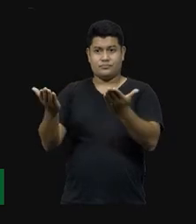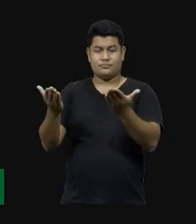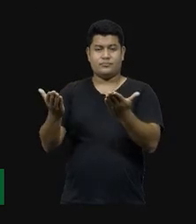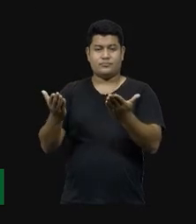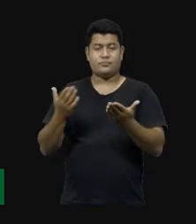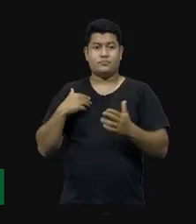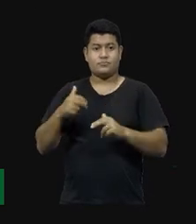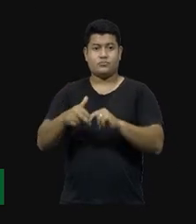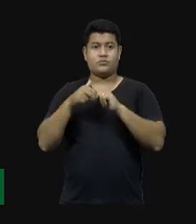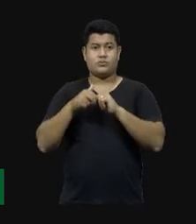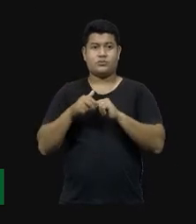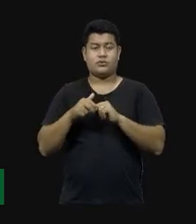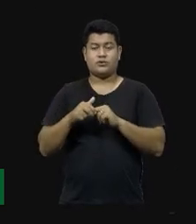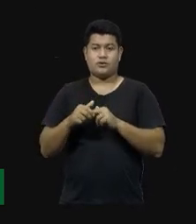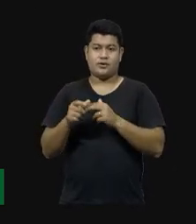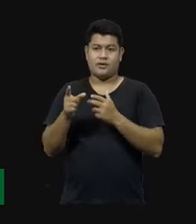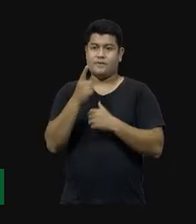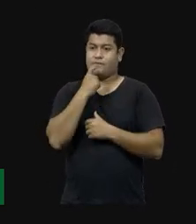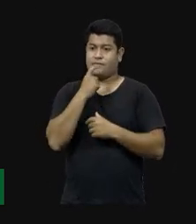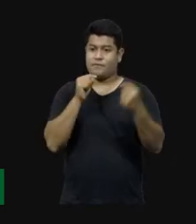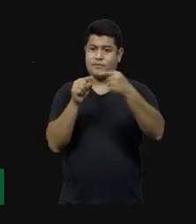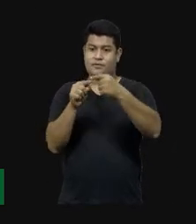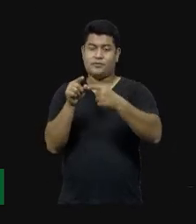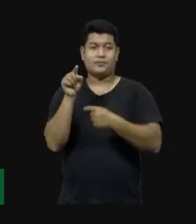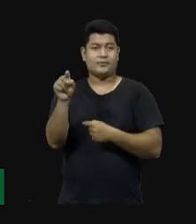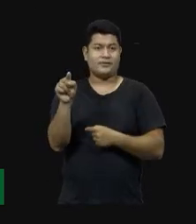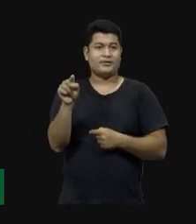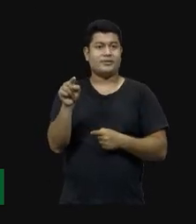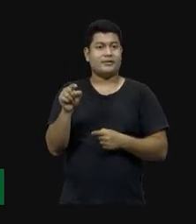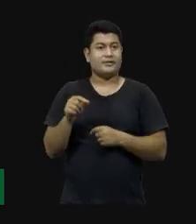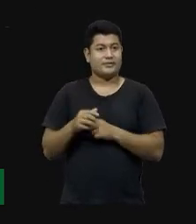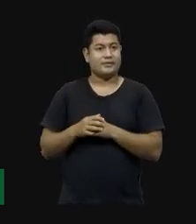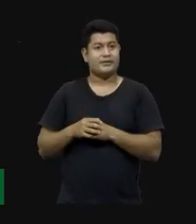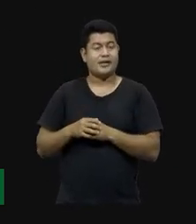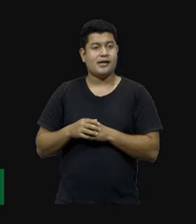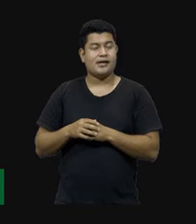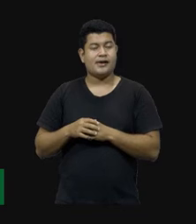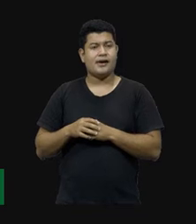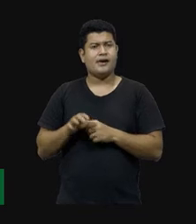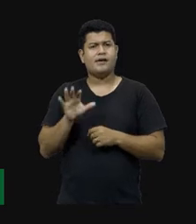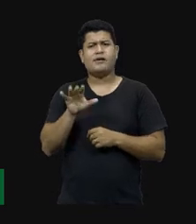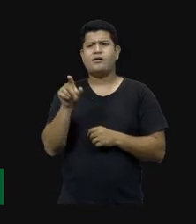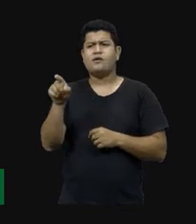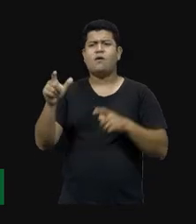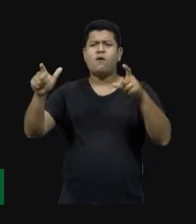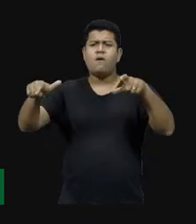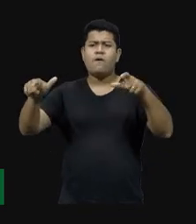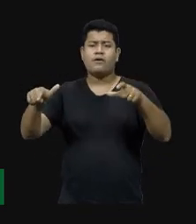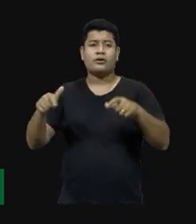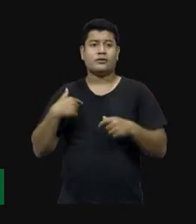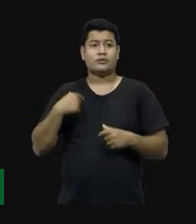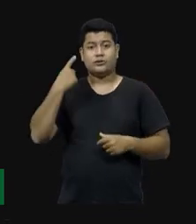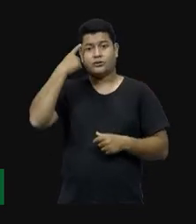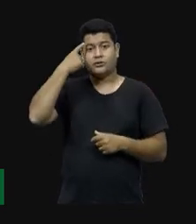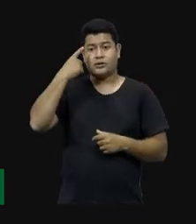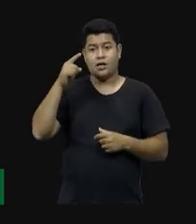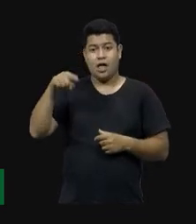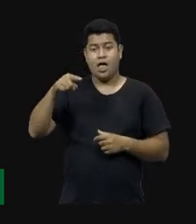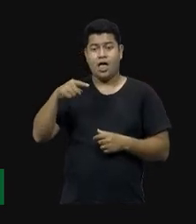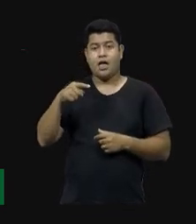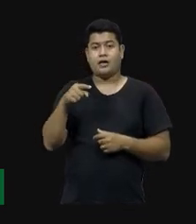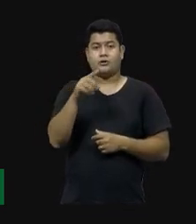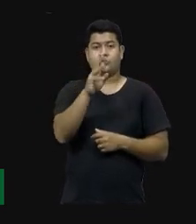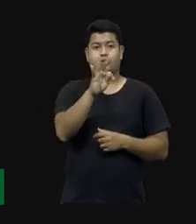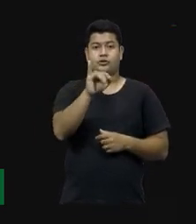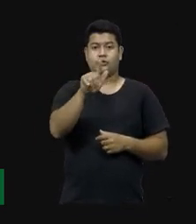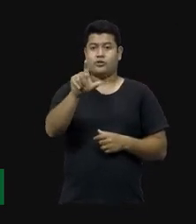fica vermelhinho. Está ali. Onde é que é isso aí? Ah, isso daí é a postagem do Tiago Vieira Oficial. Quem é